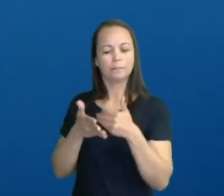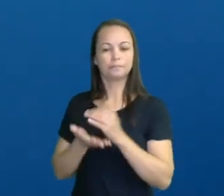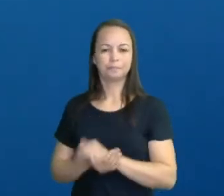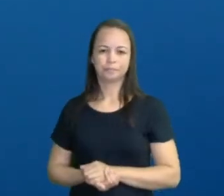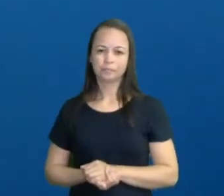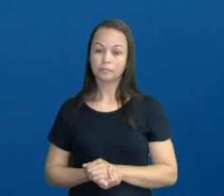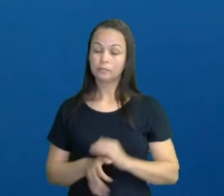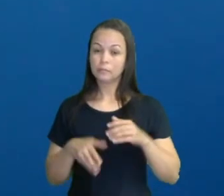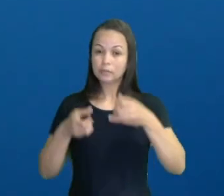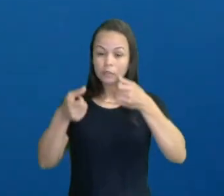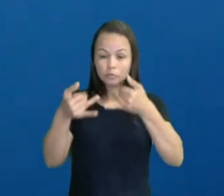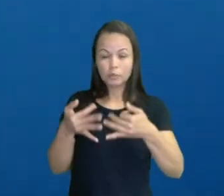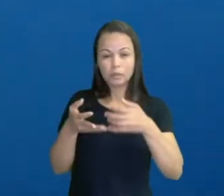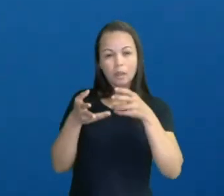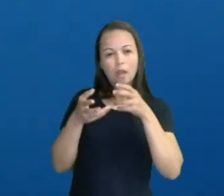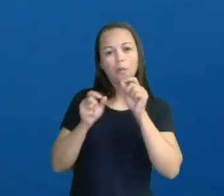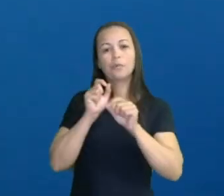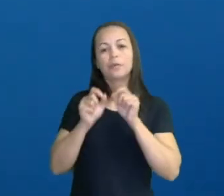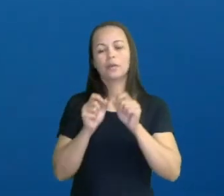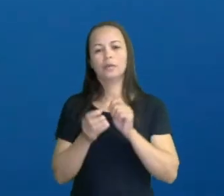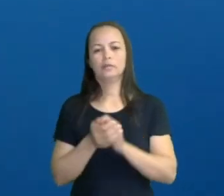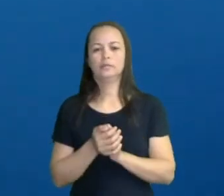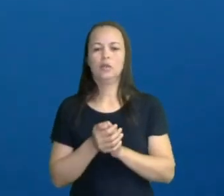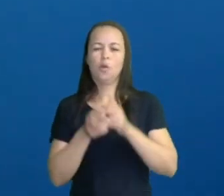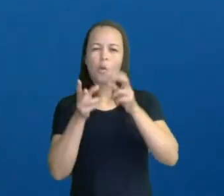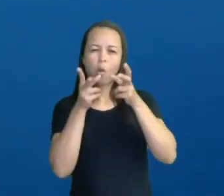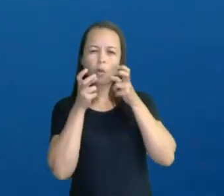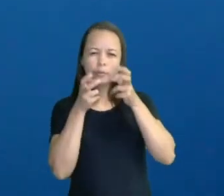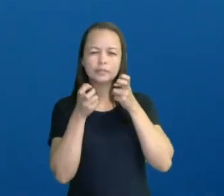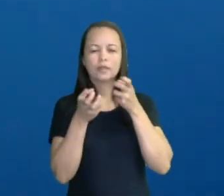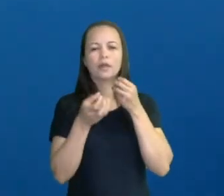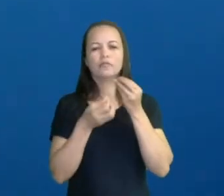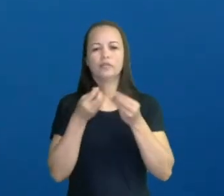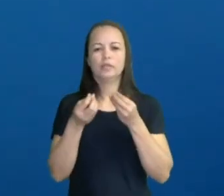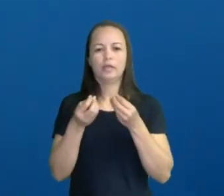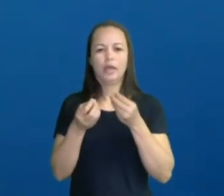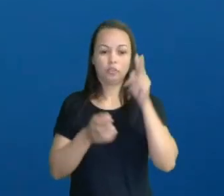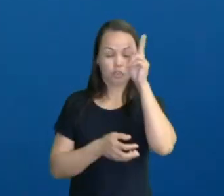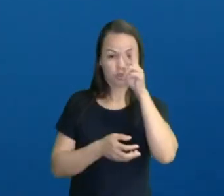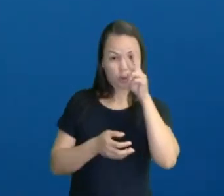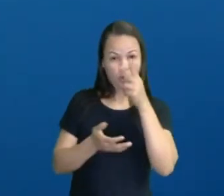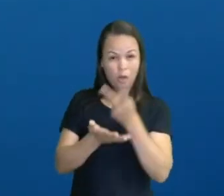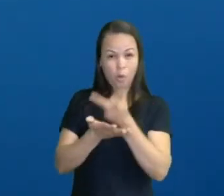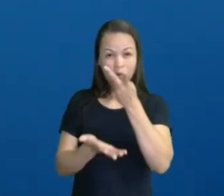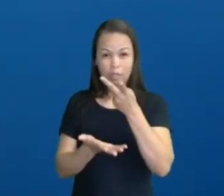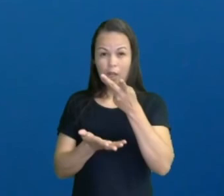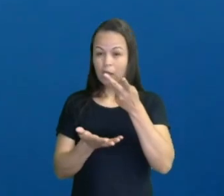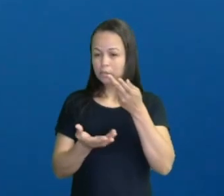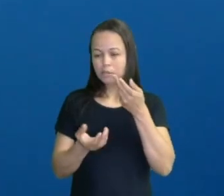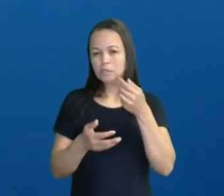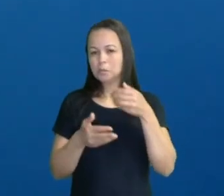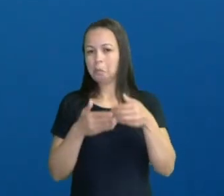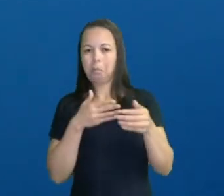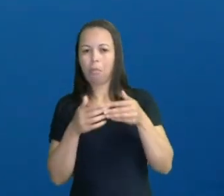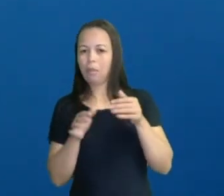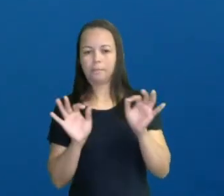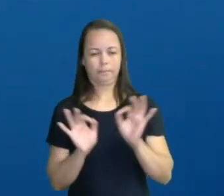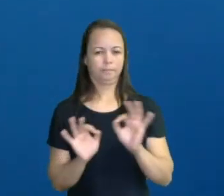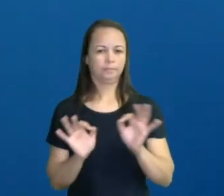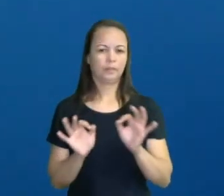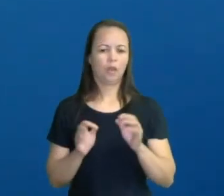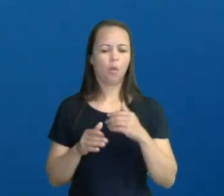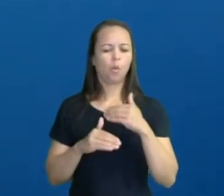dizer o quê? Observem que nada na história acontece ou se dá como coisa em curso. Um assunto,